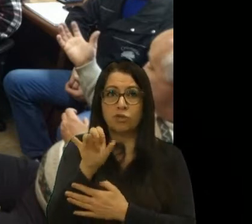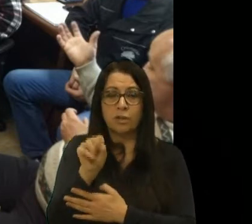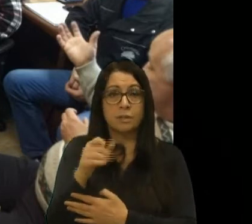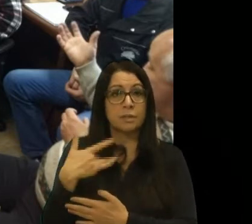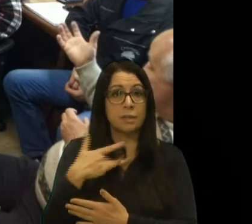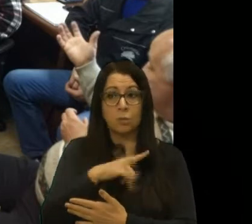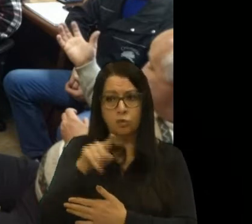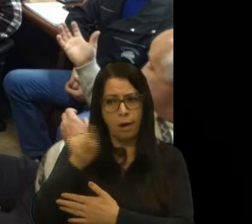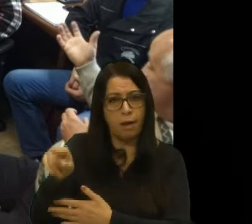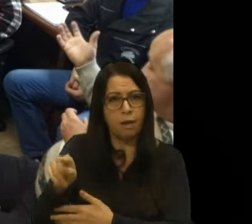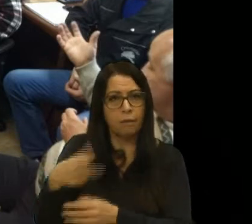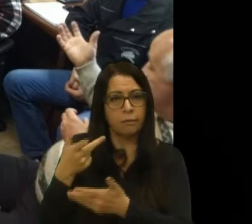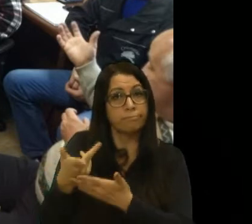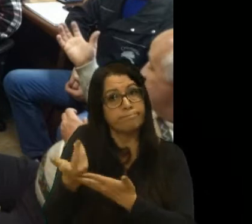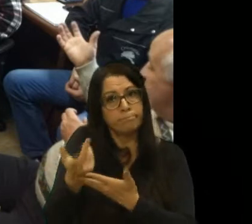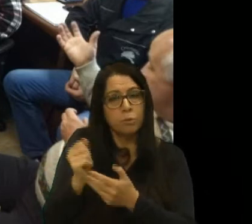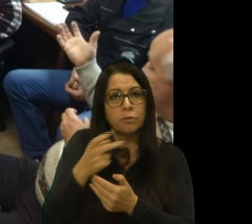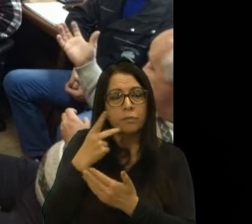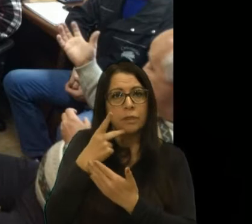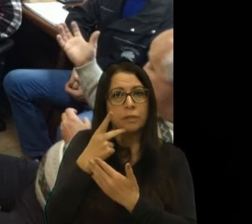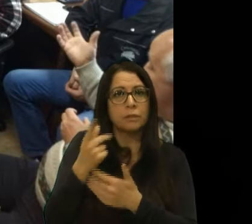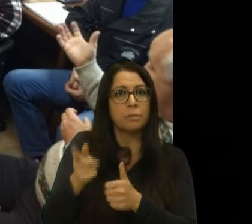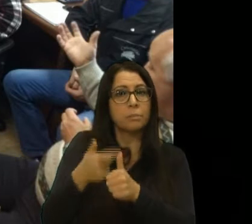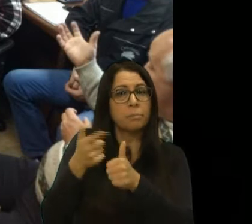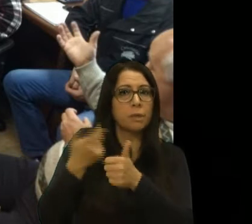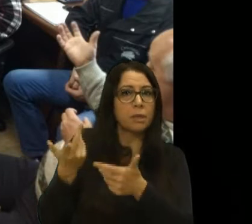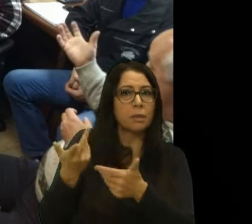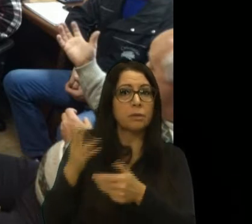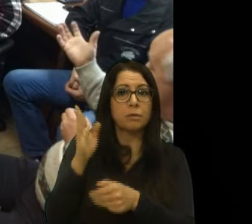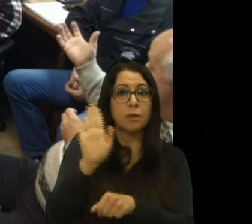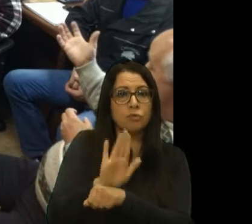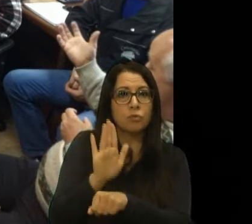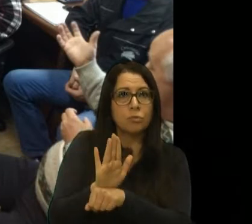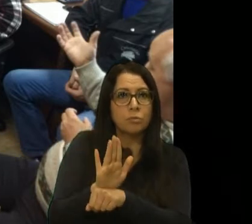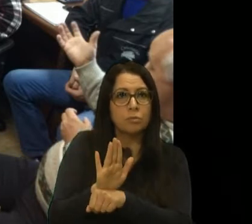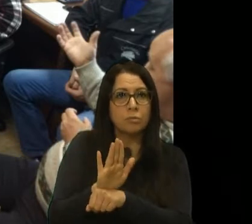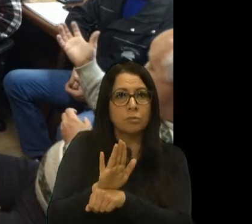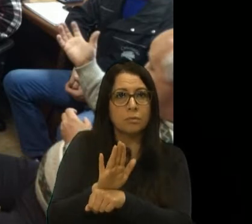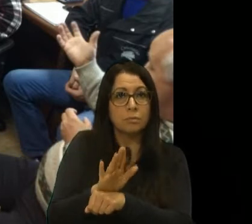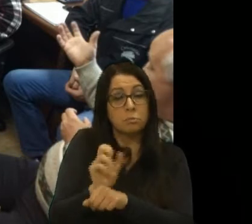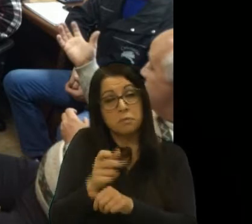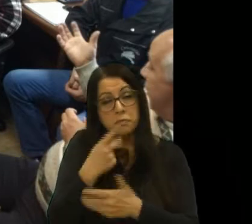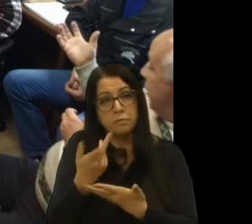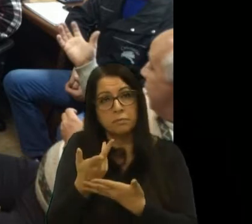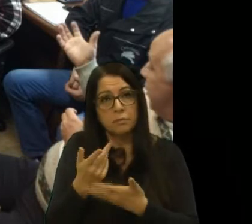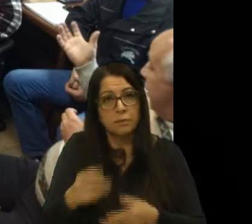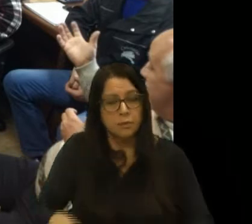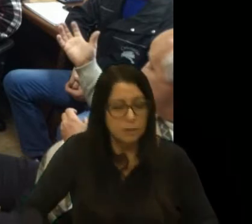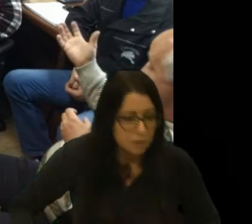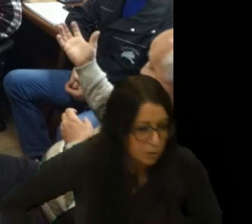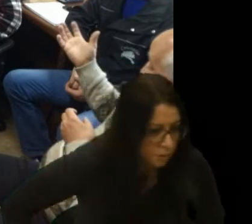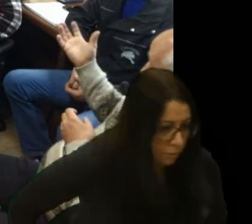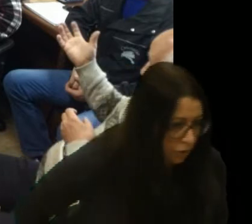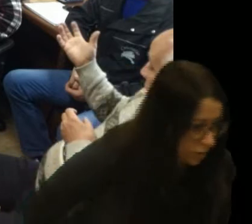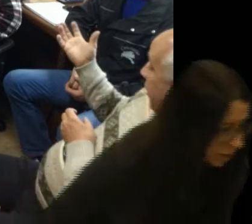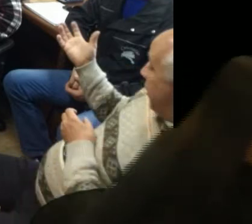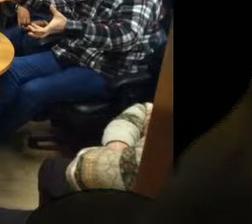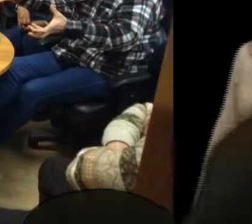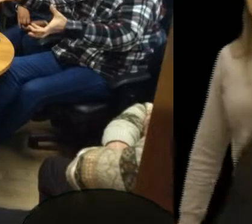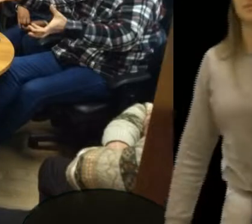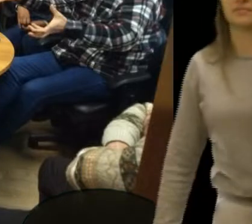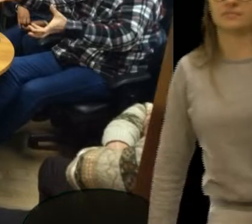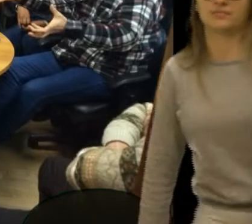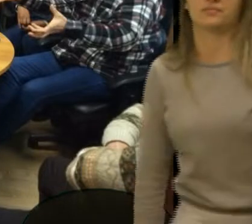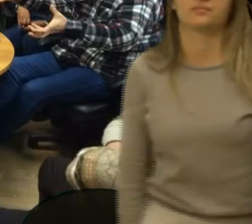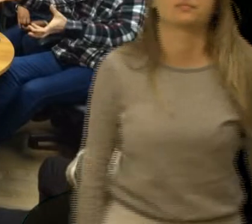vai dar praticamente, podemos assim, uns primeiros socorros, podemos assim dizer, primeira avaliação e